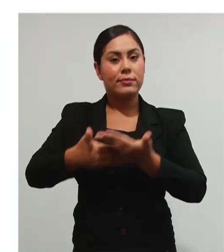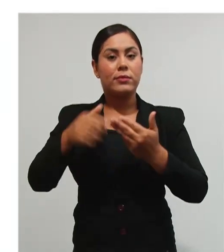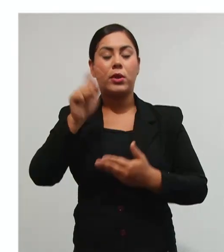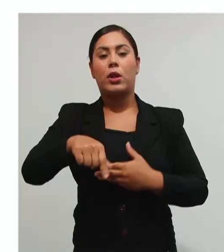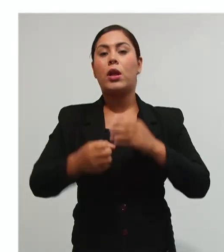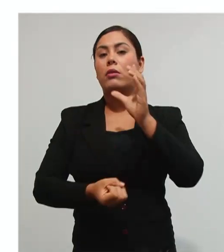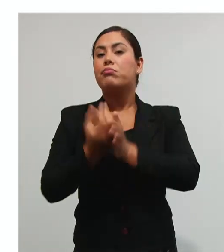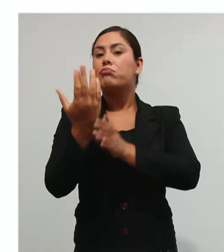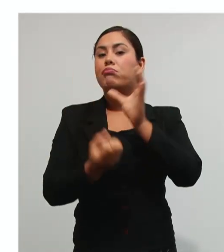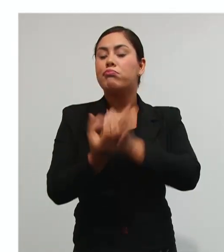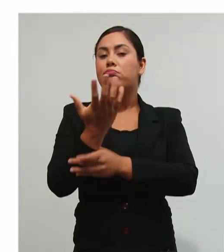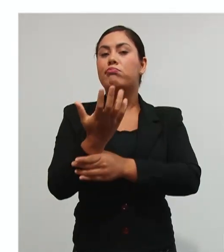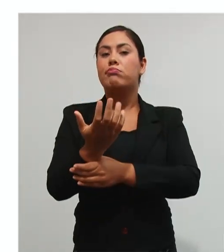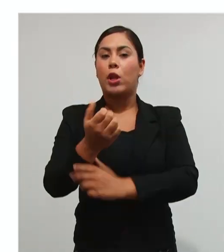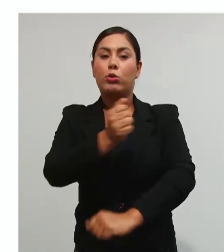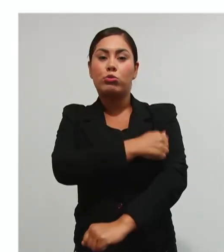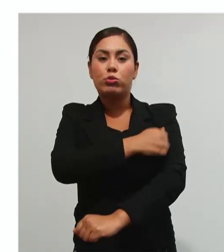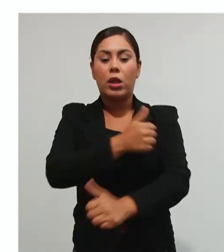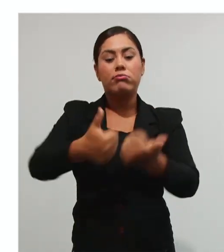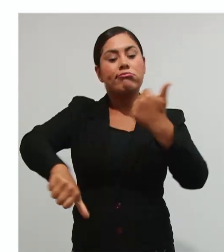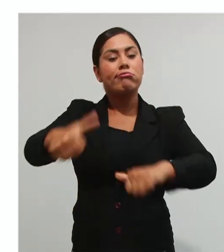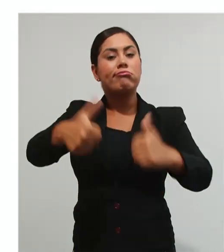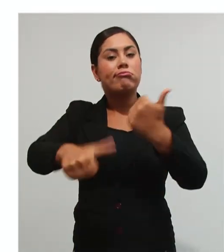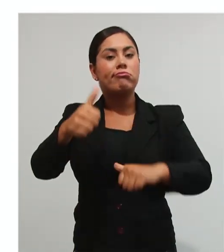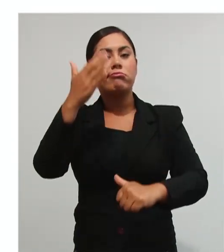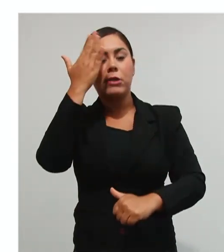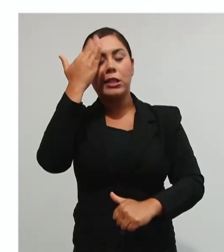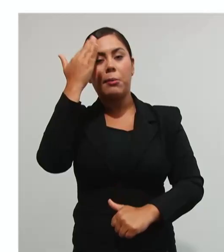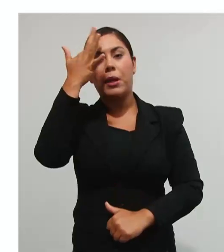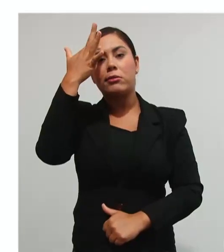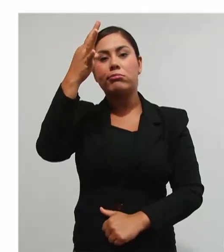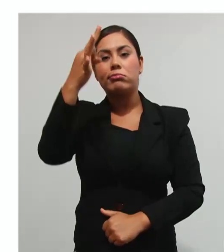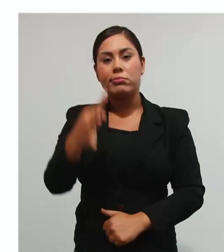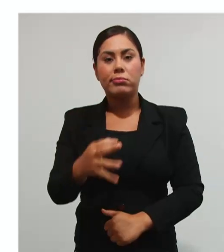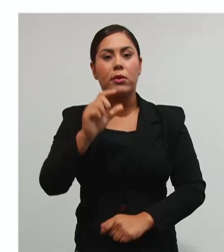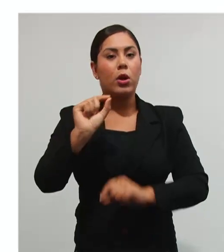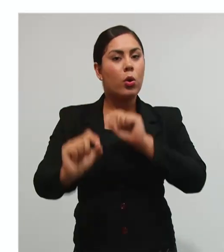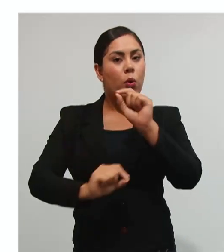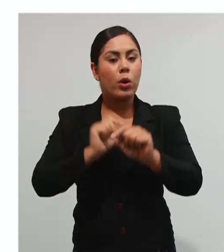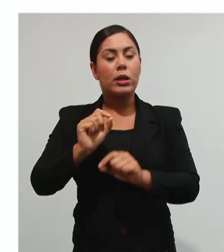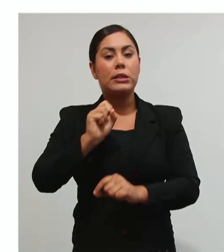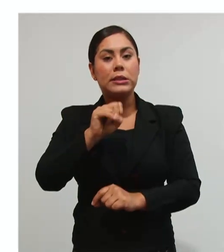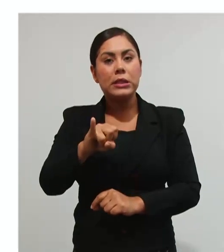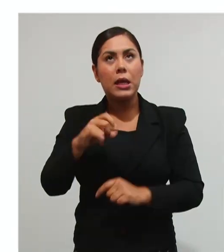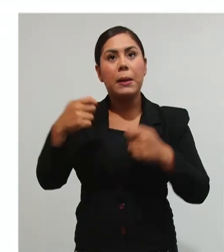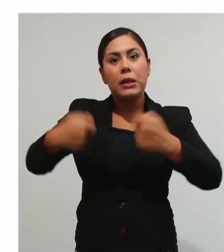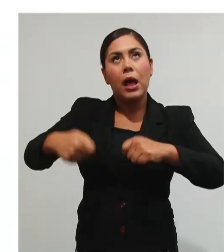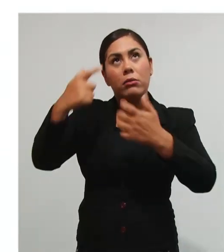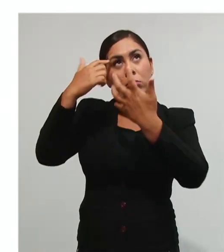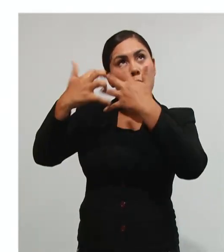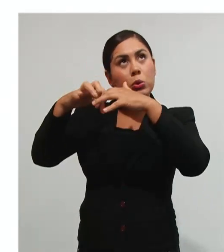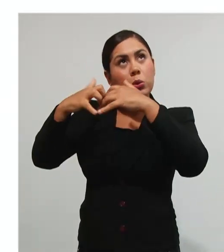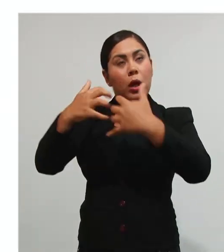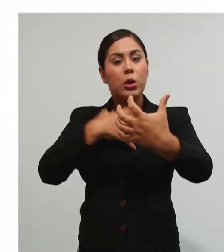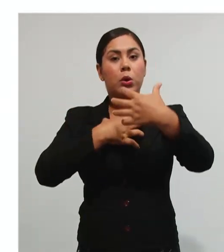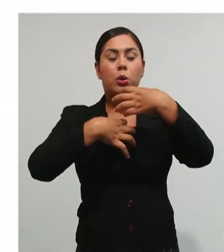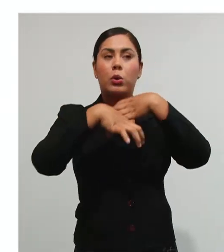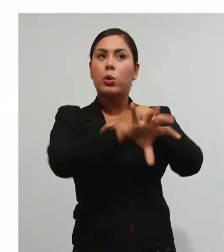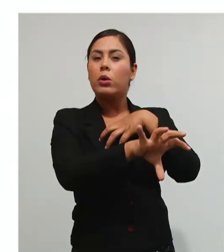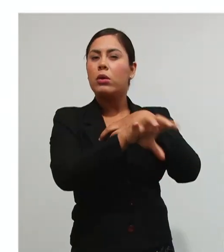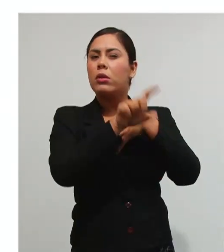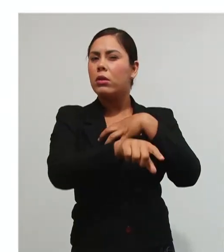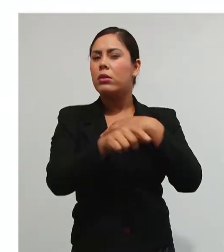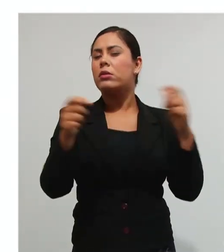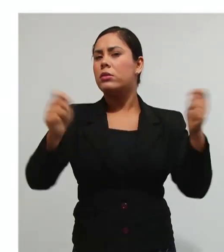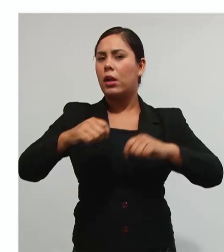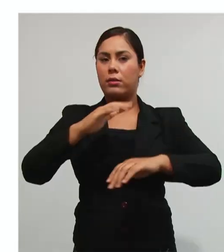os estudantes avaliarem e refinarem a compreensão quando se expõe ao pensamento dos outros e à medida